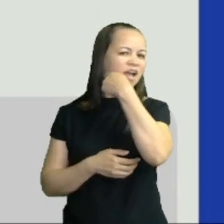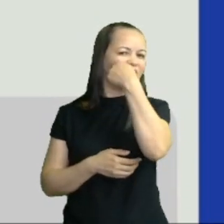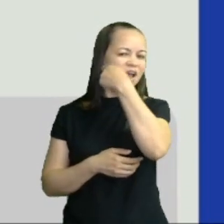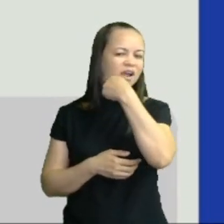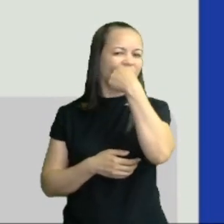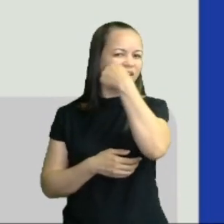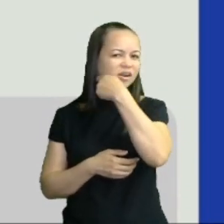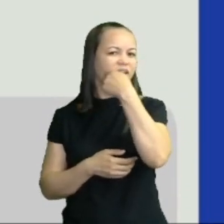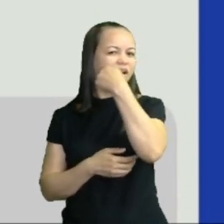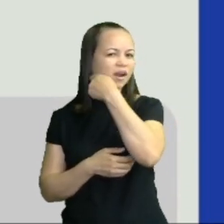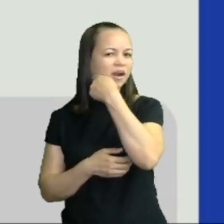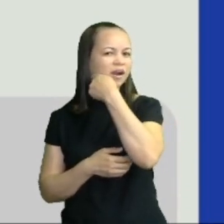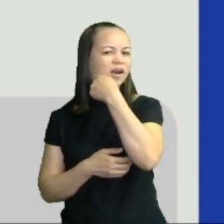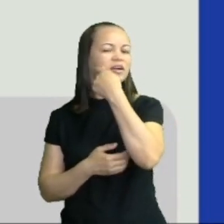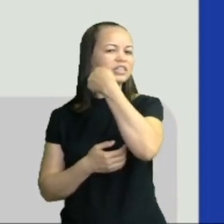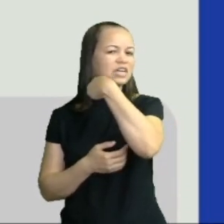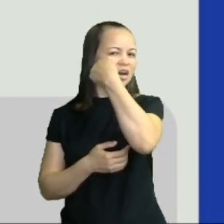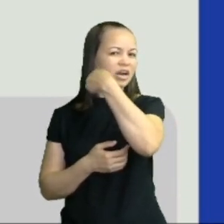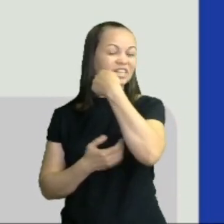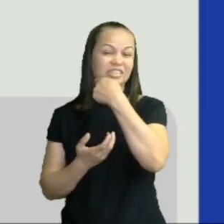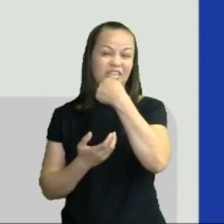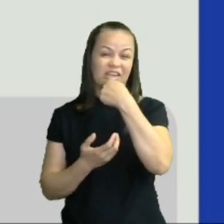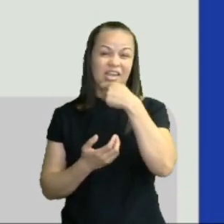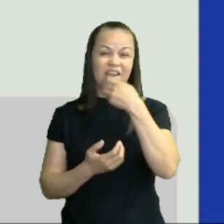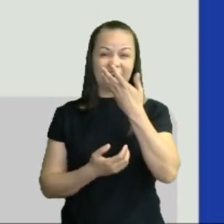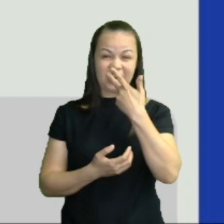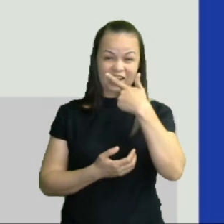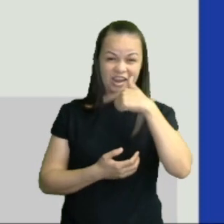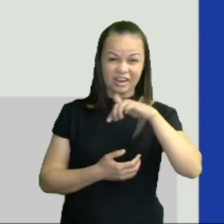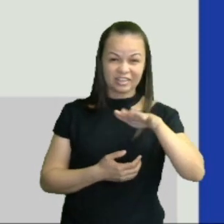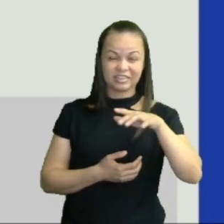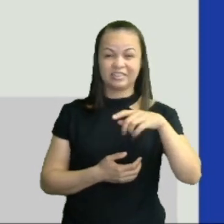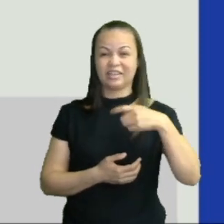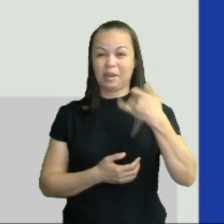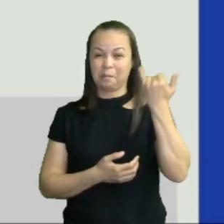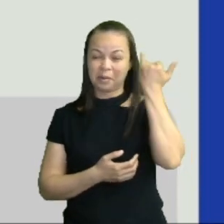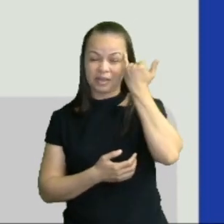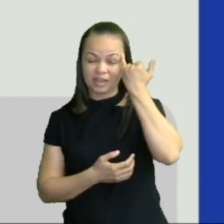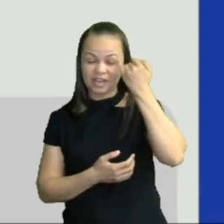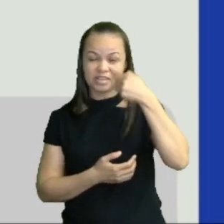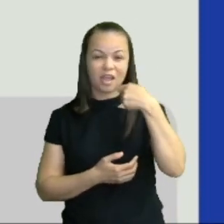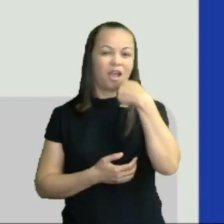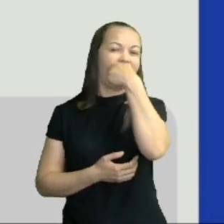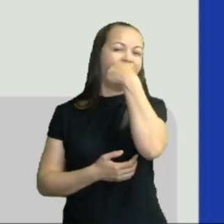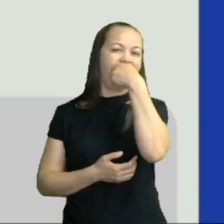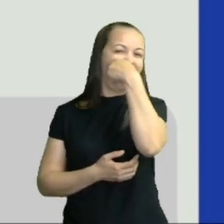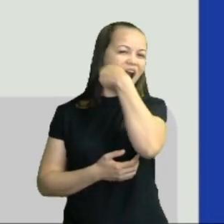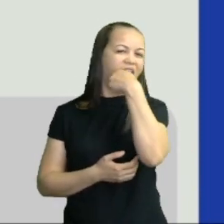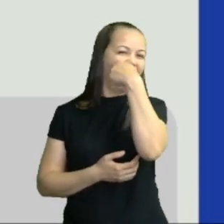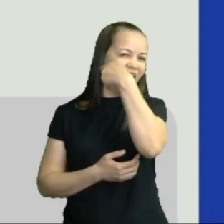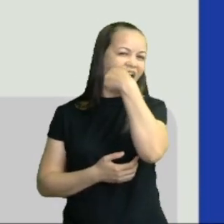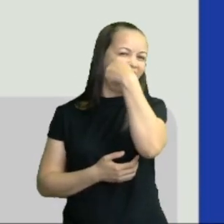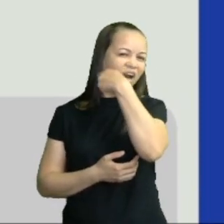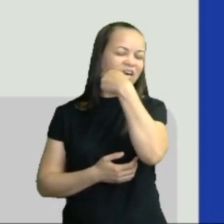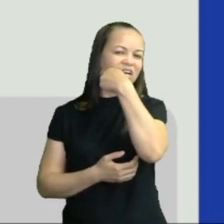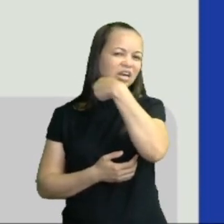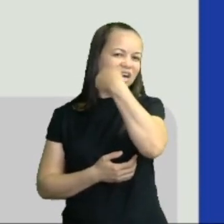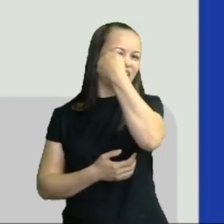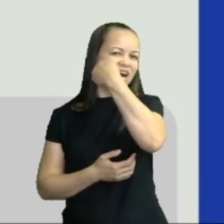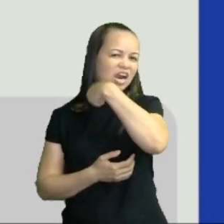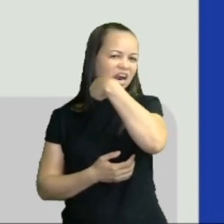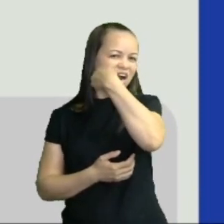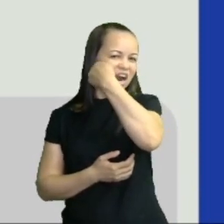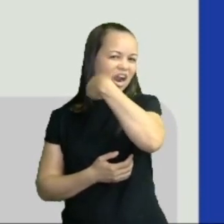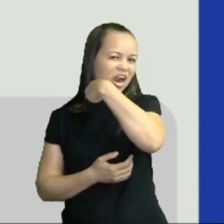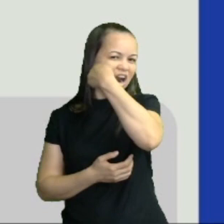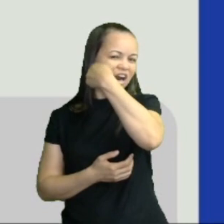no fundo da boca, que tem criança que tem preguiça de enfiar a escova na boca. Bota a escova lá atrás,